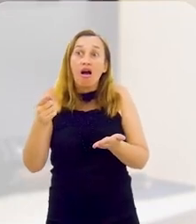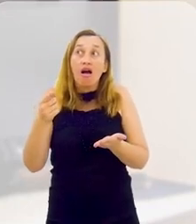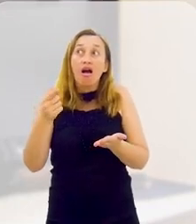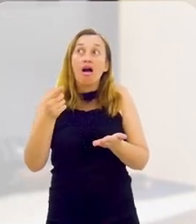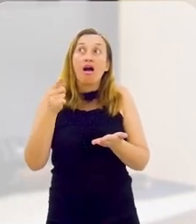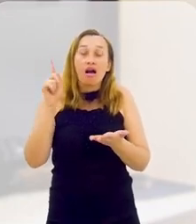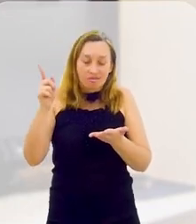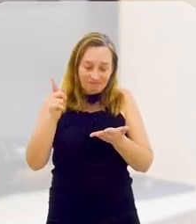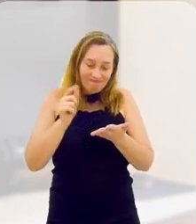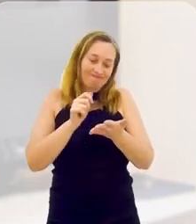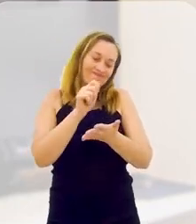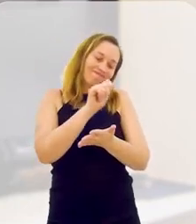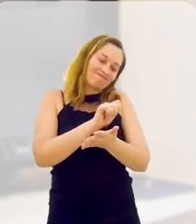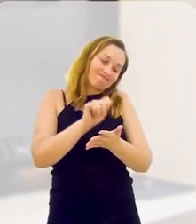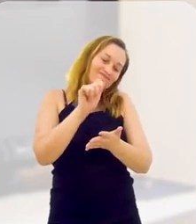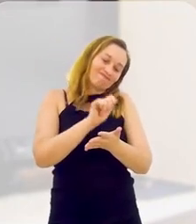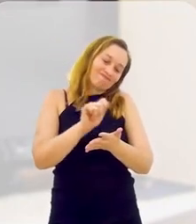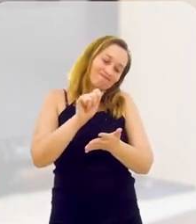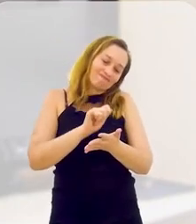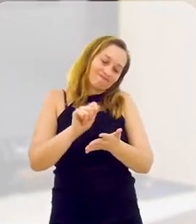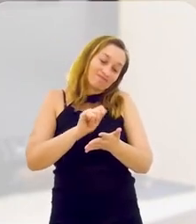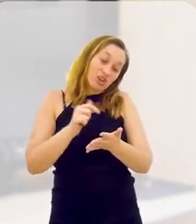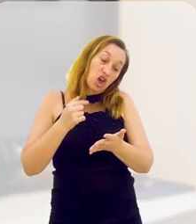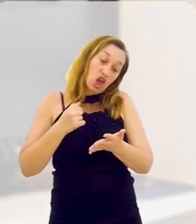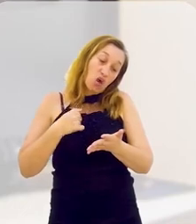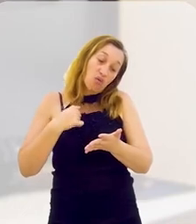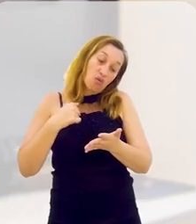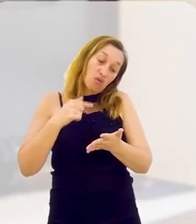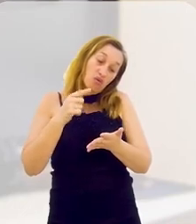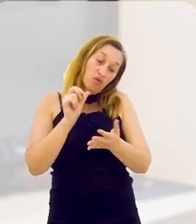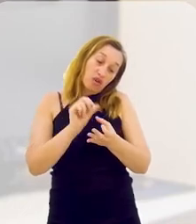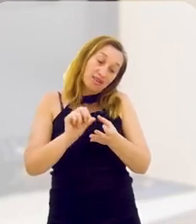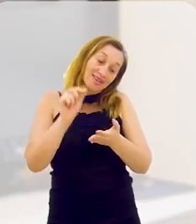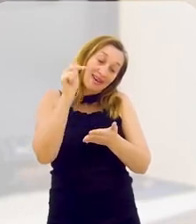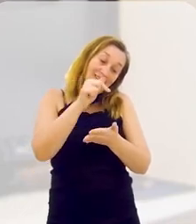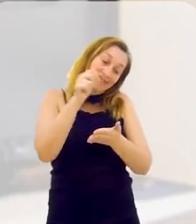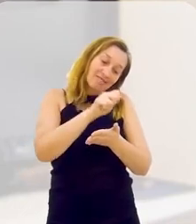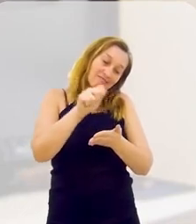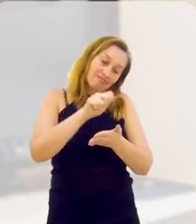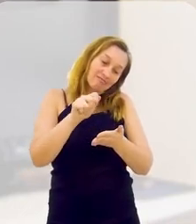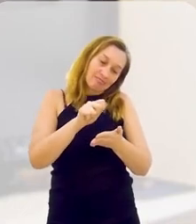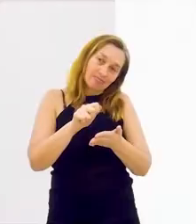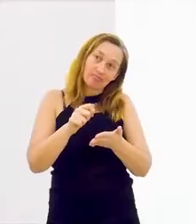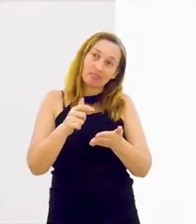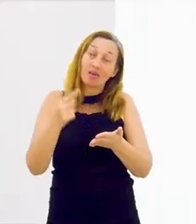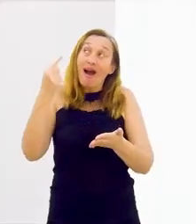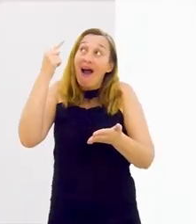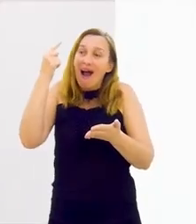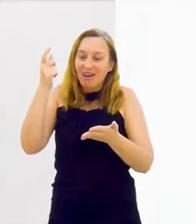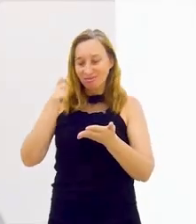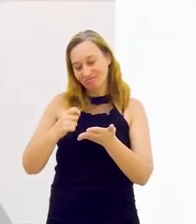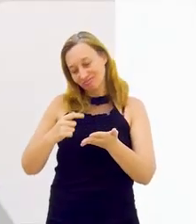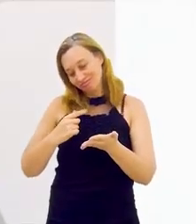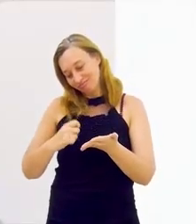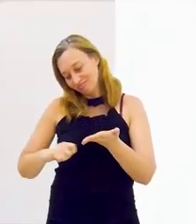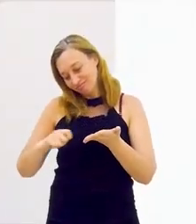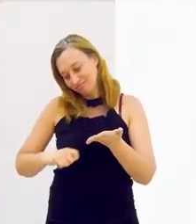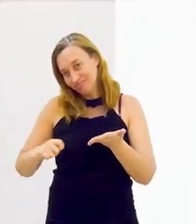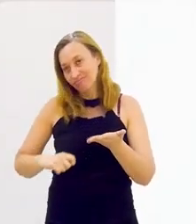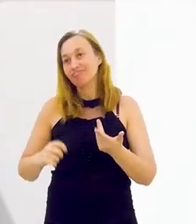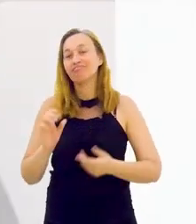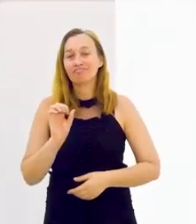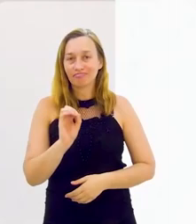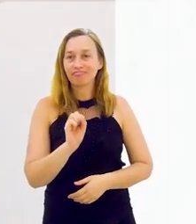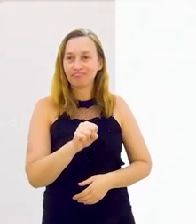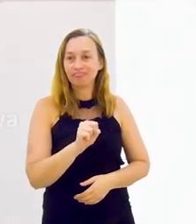quinta, sexta frase você fala: essa é a primeira. É aqui que eu vou começar. Isso. É, e a ideia é isso, é não parar,